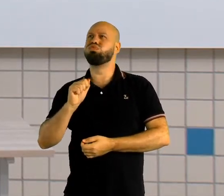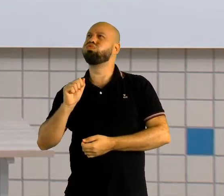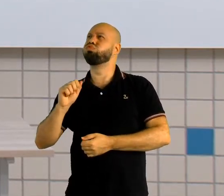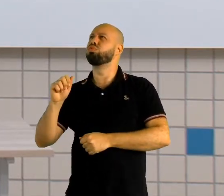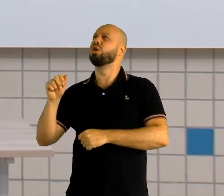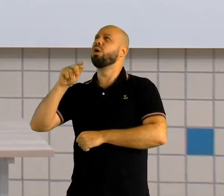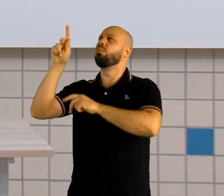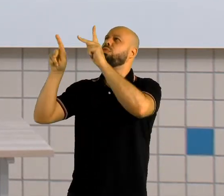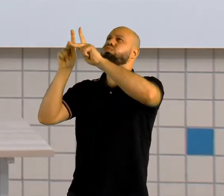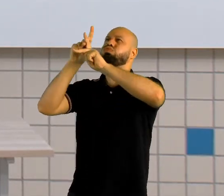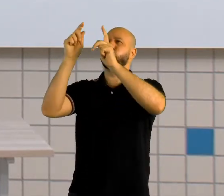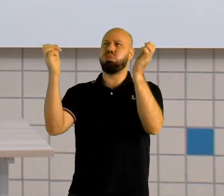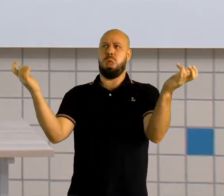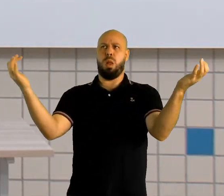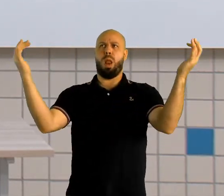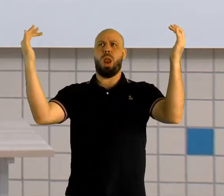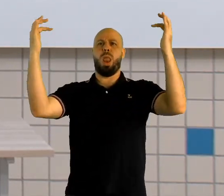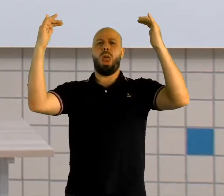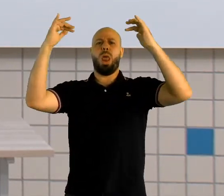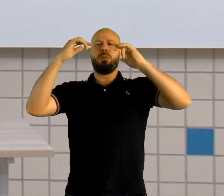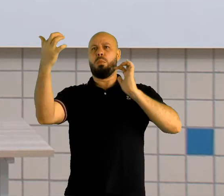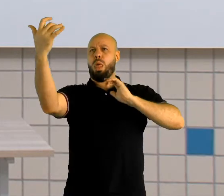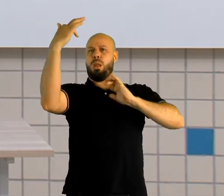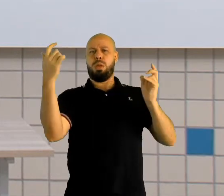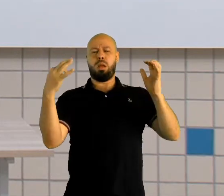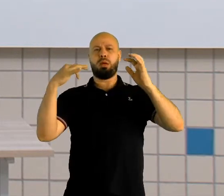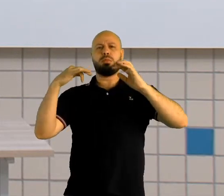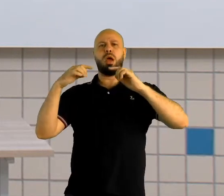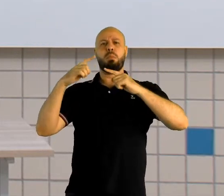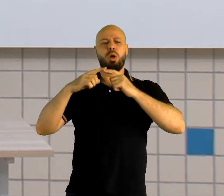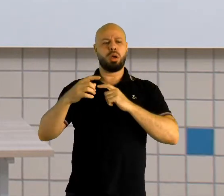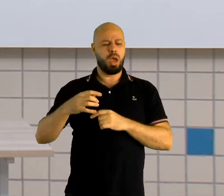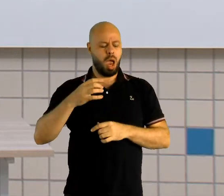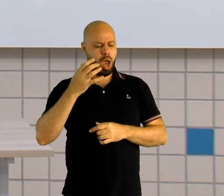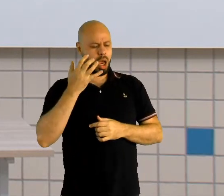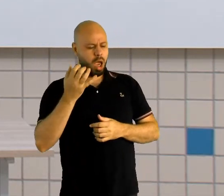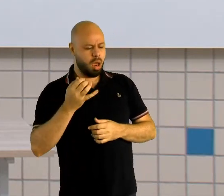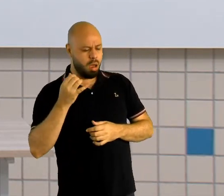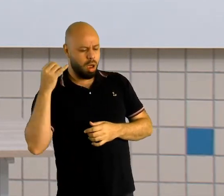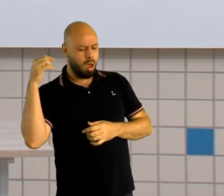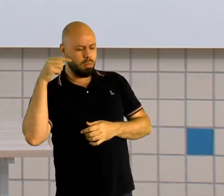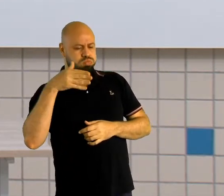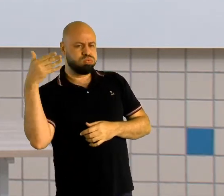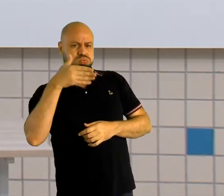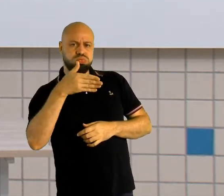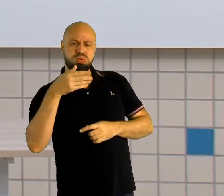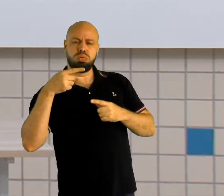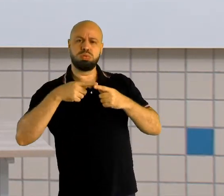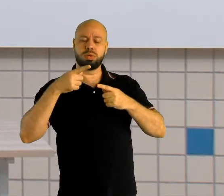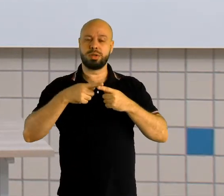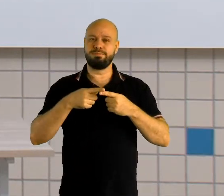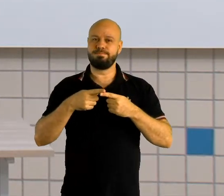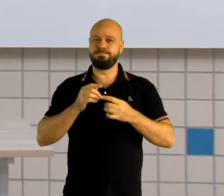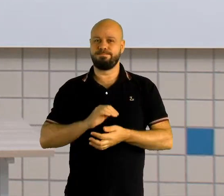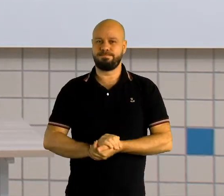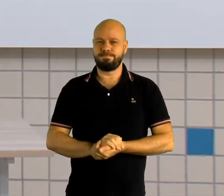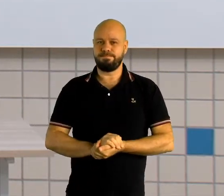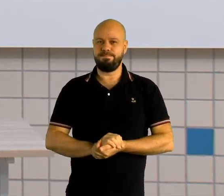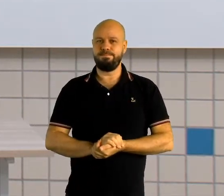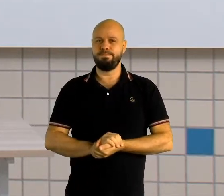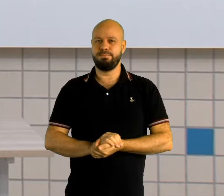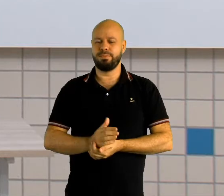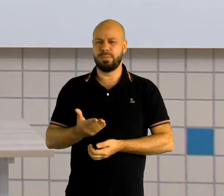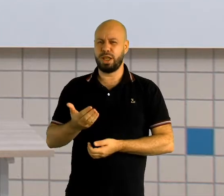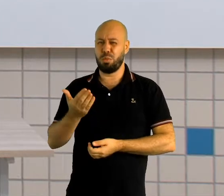lugares. Por que as pessoas eram atraídas? As pessoas eram atraídas para Roma exatamente porque havia lá